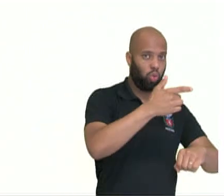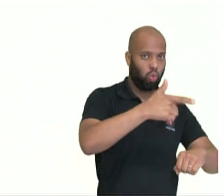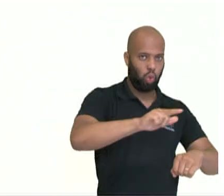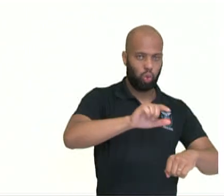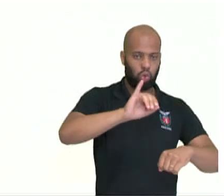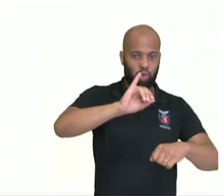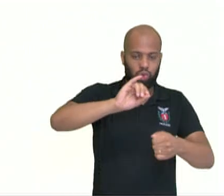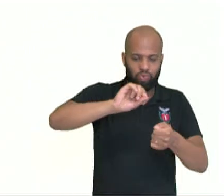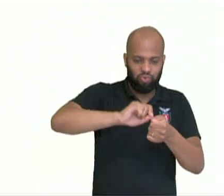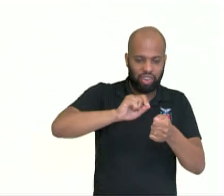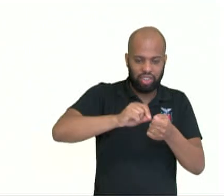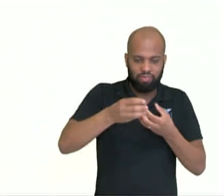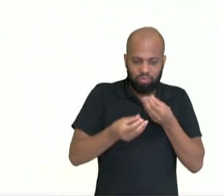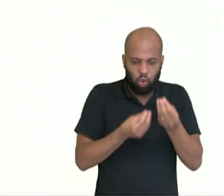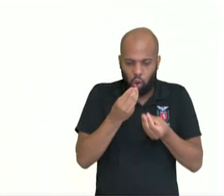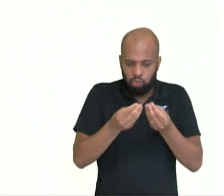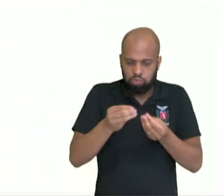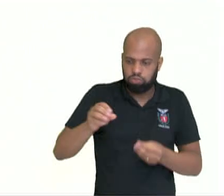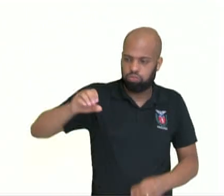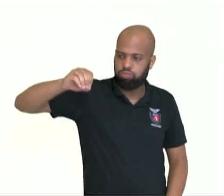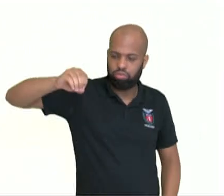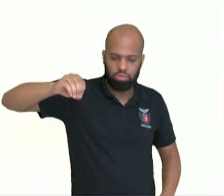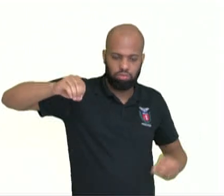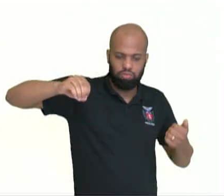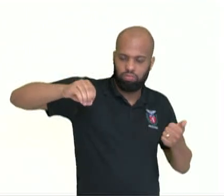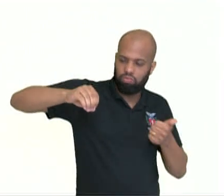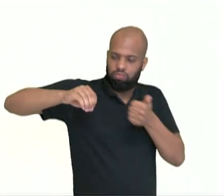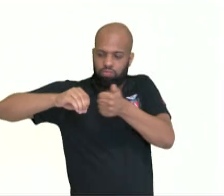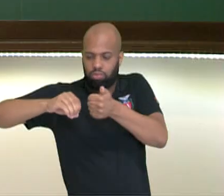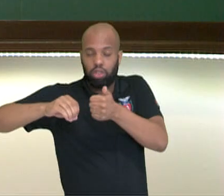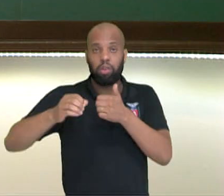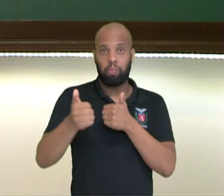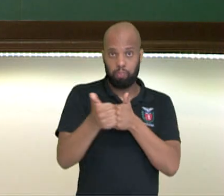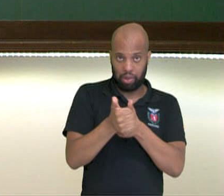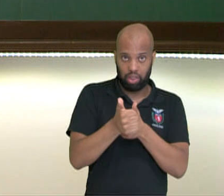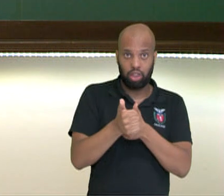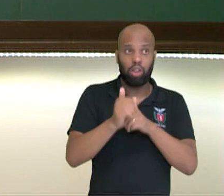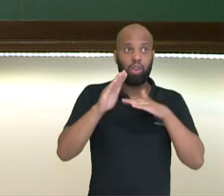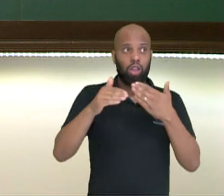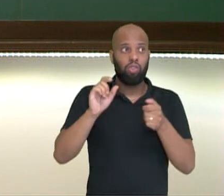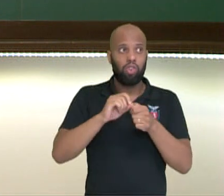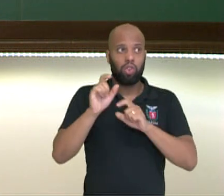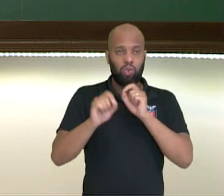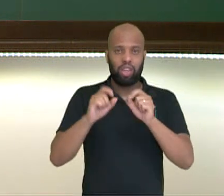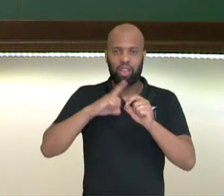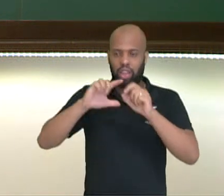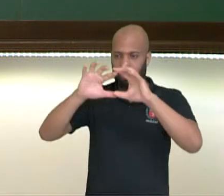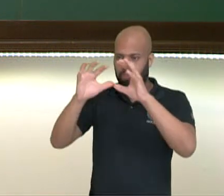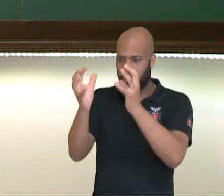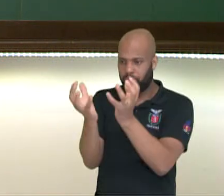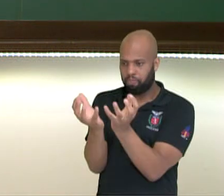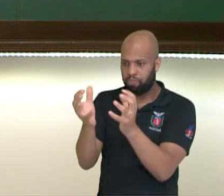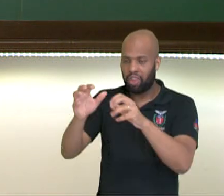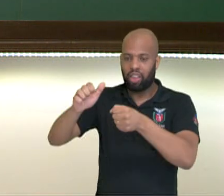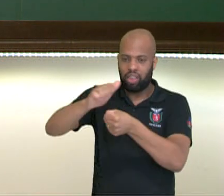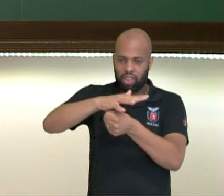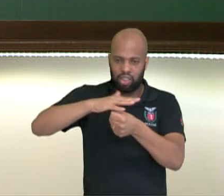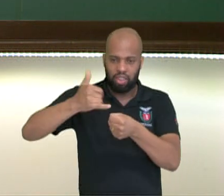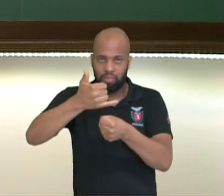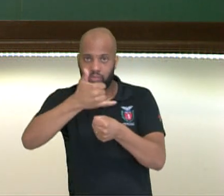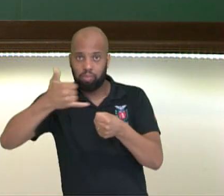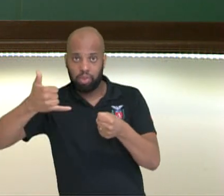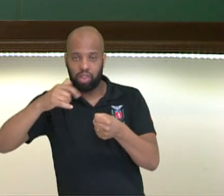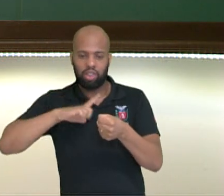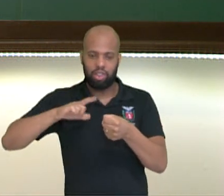uma esfera, a esfera garante que a carga vai ficar nas regiões da superfície do material,